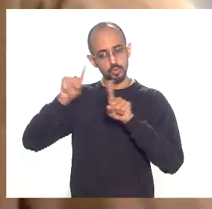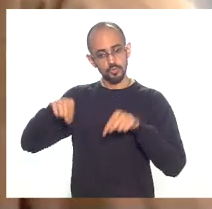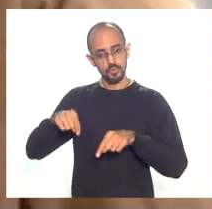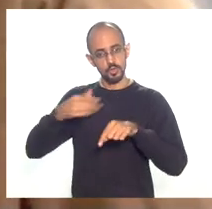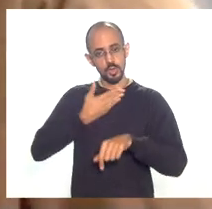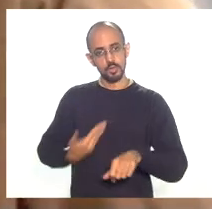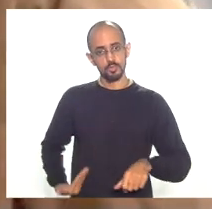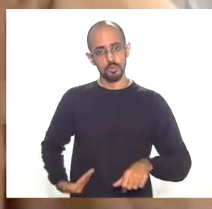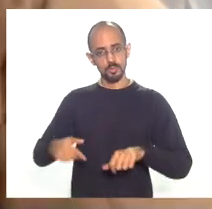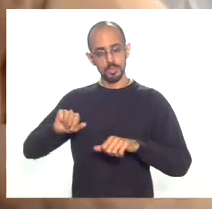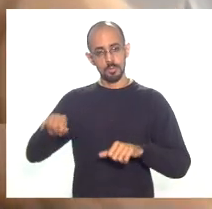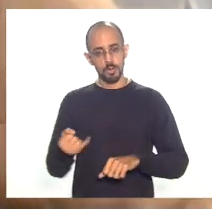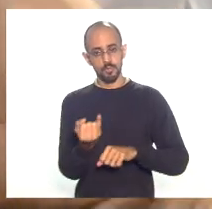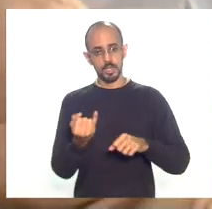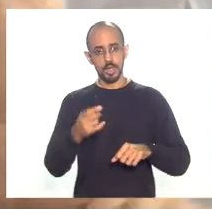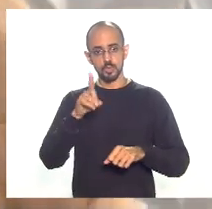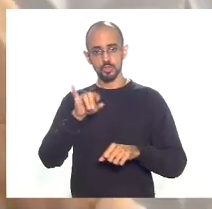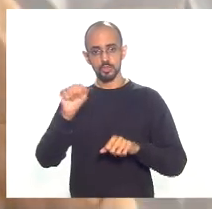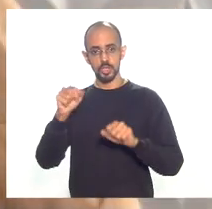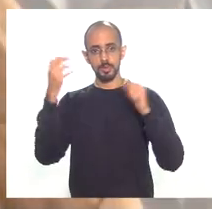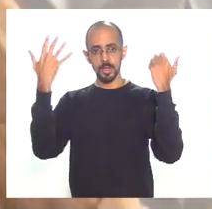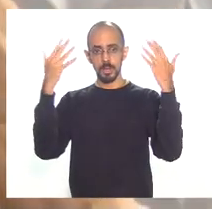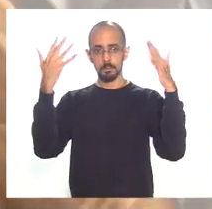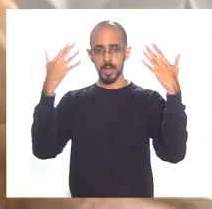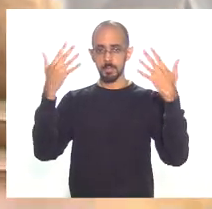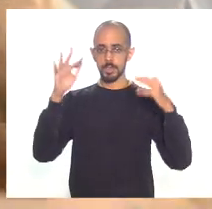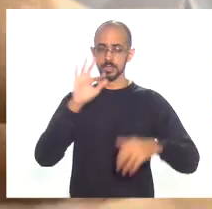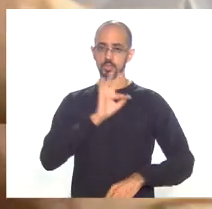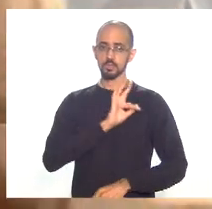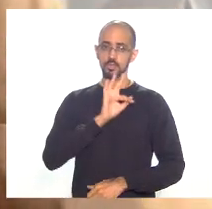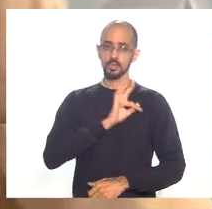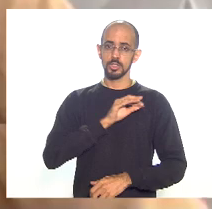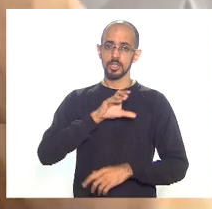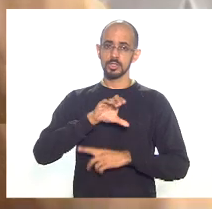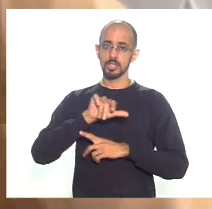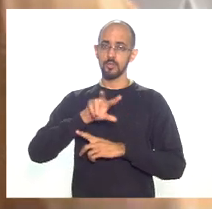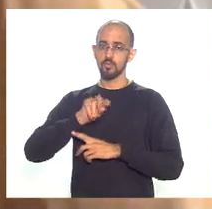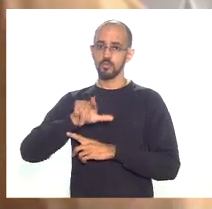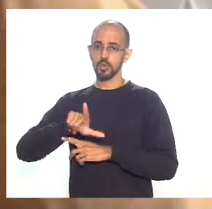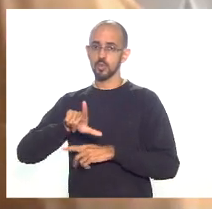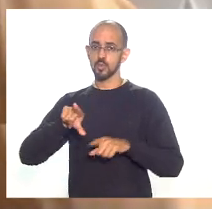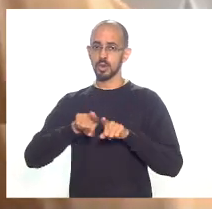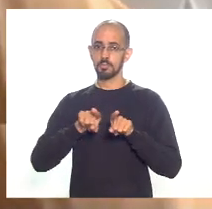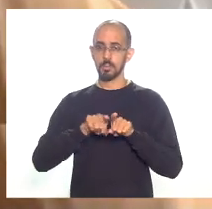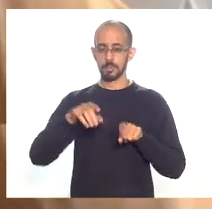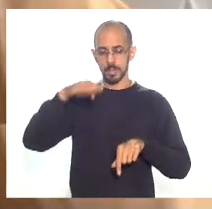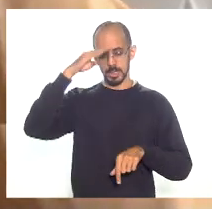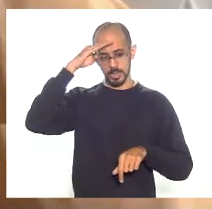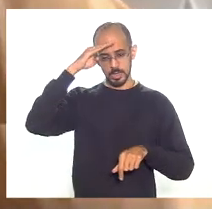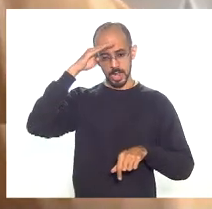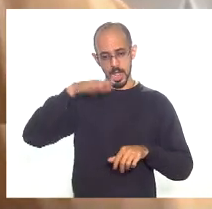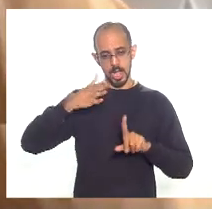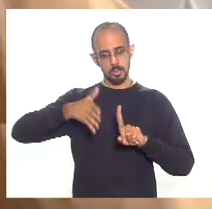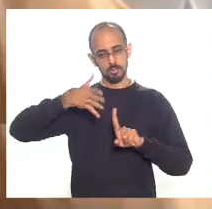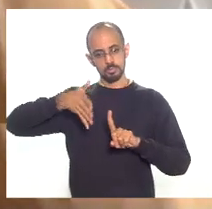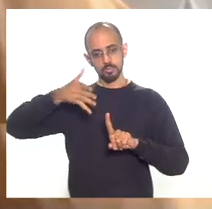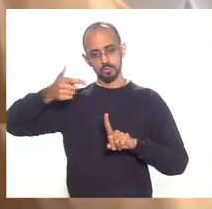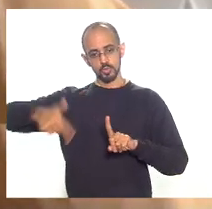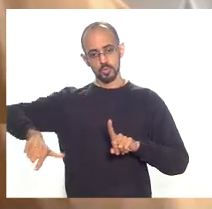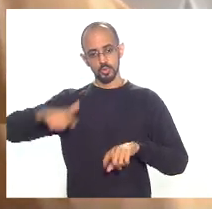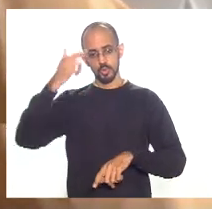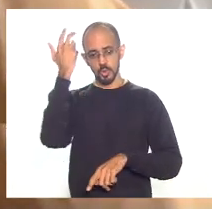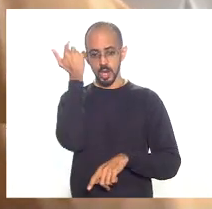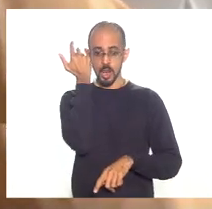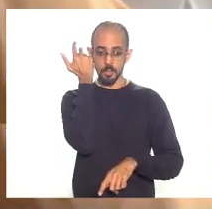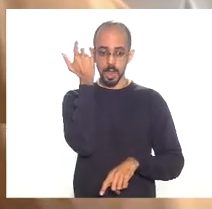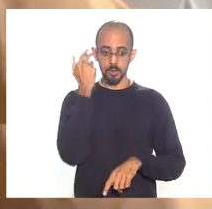aproveitar o dia para parabenizar os policiais civis os policiais militares próximo orador escrito é o deputado Eleomar